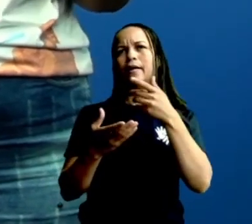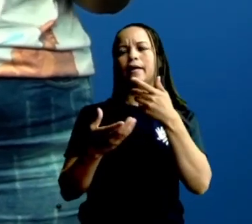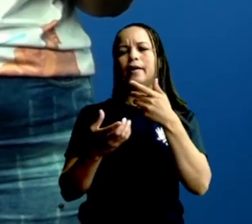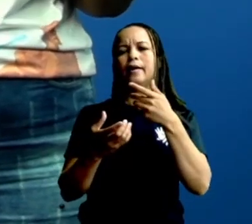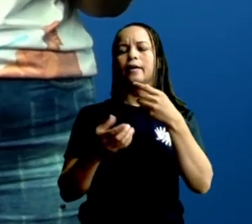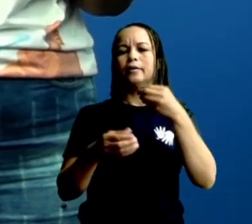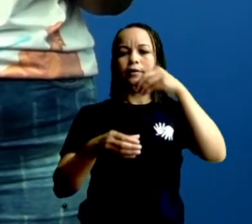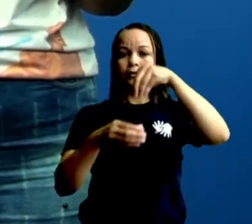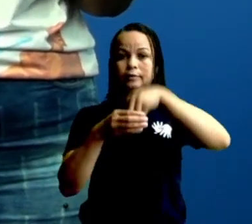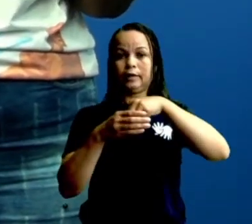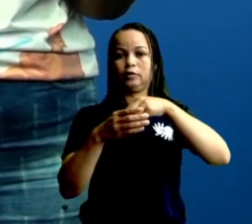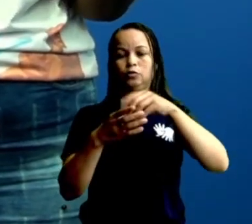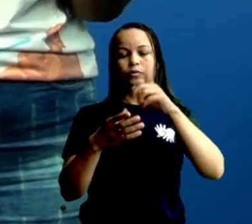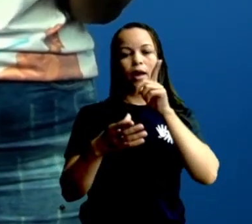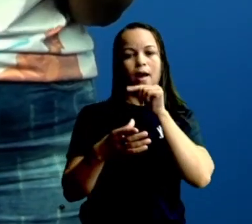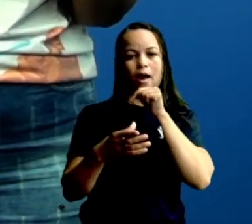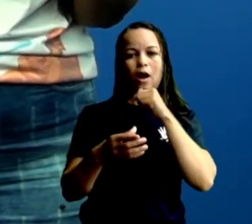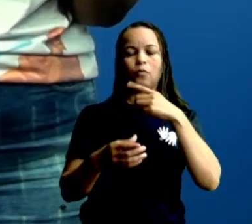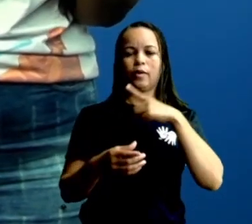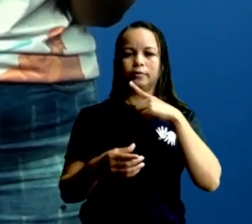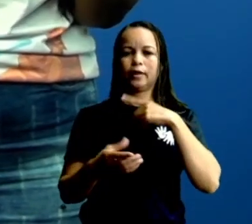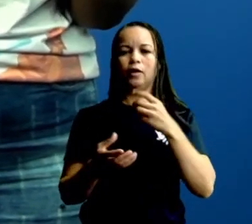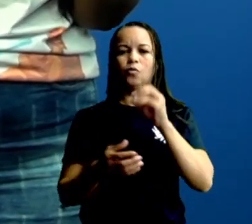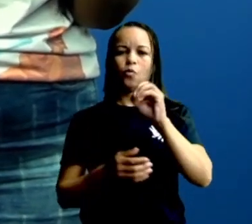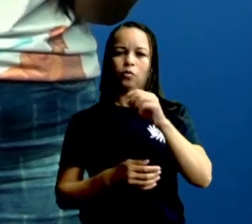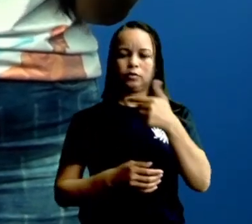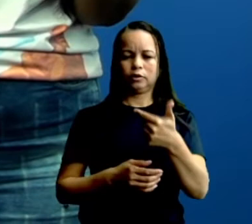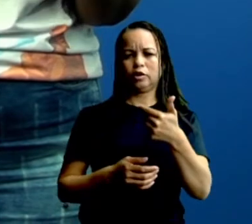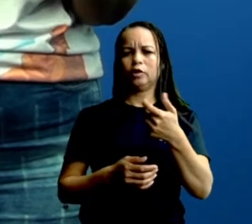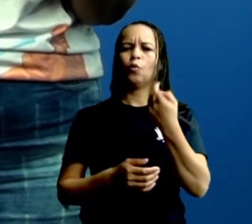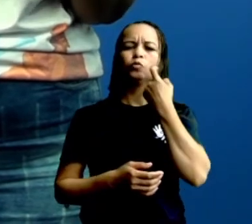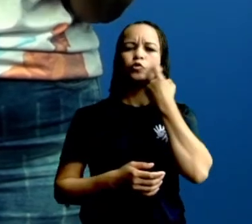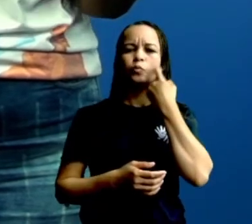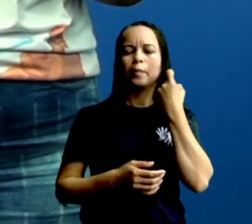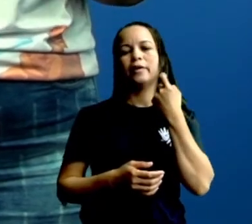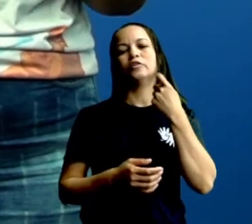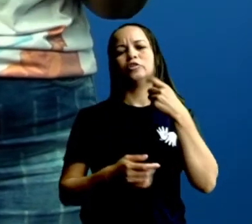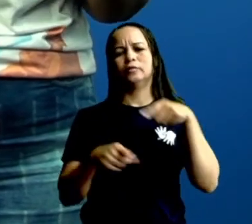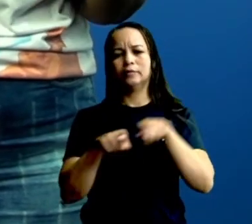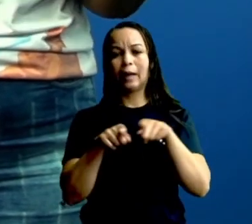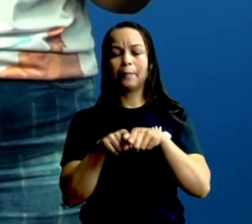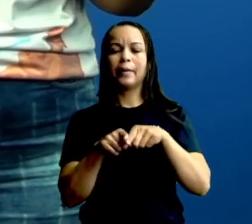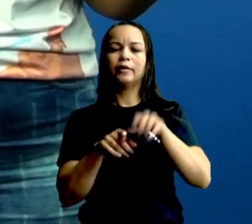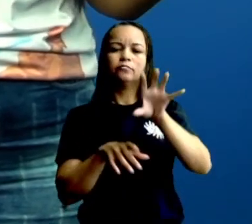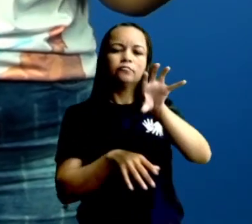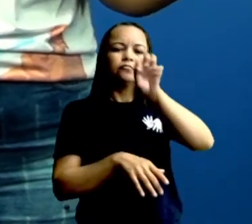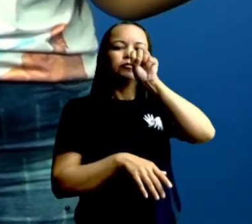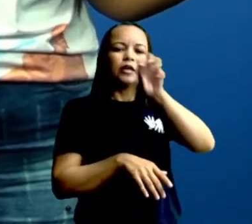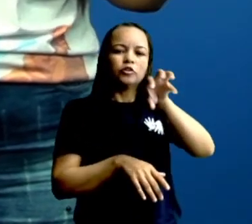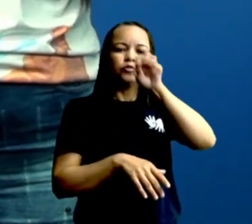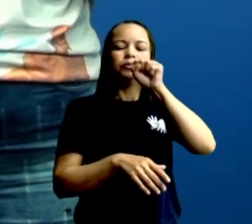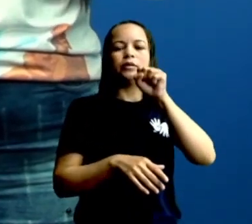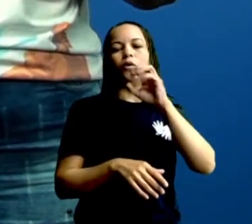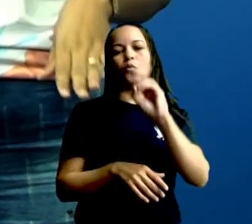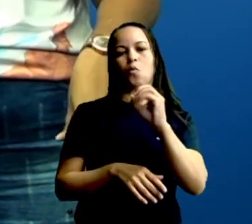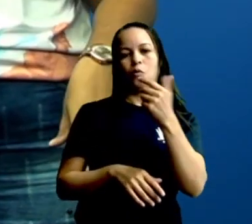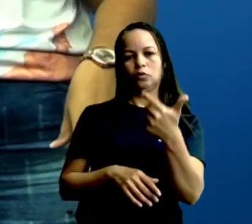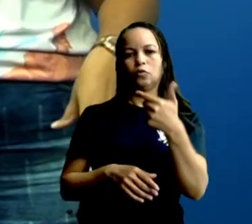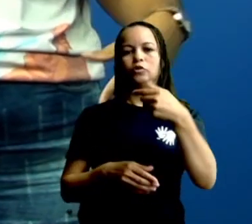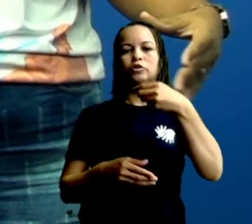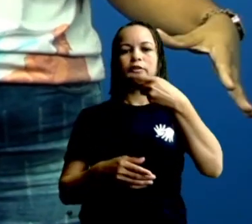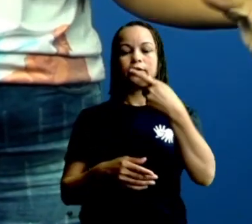água possui oxigênio. Então, por exemplo, os peixes respiram oxigênio da água. Então, as plantinhas que estão naquele ambiente aquático